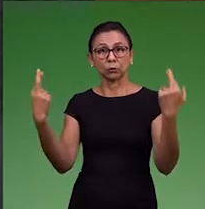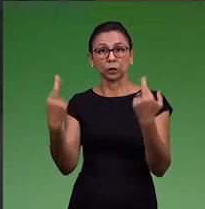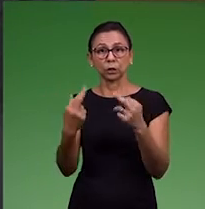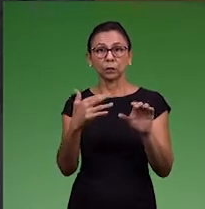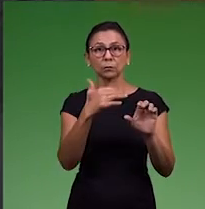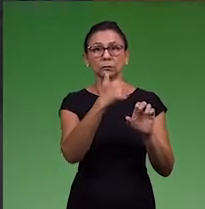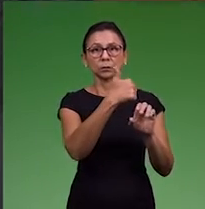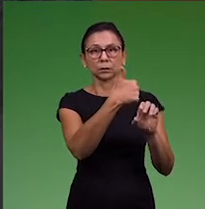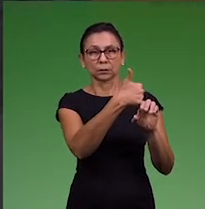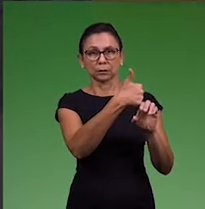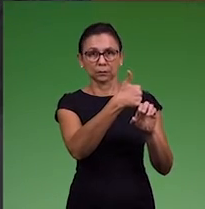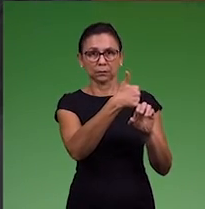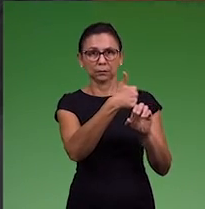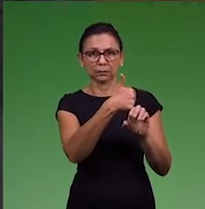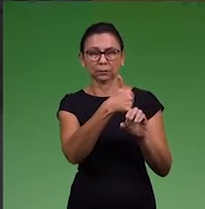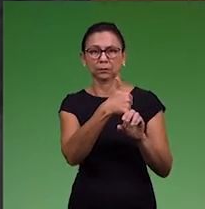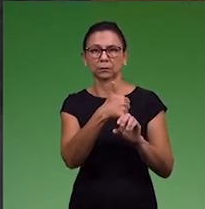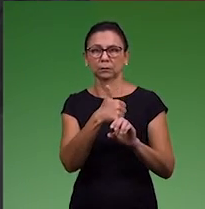da igreja,